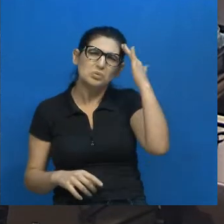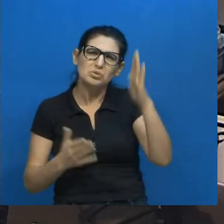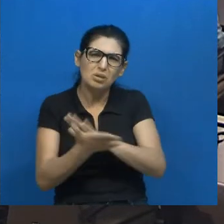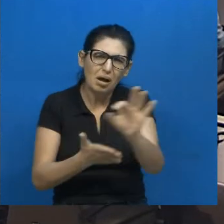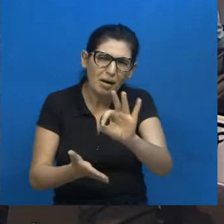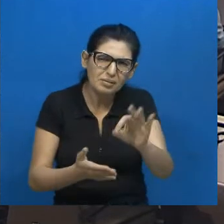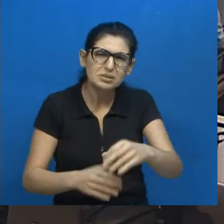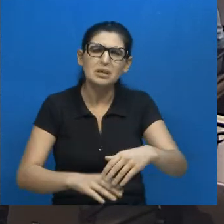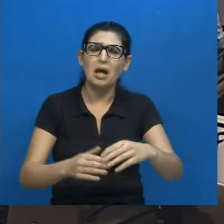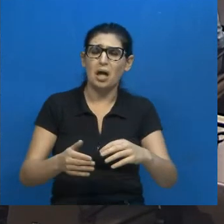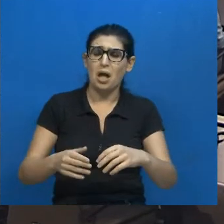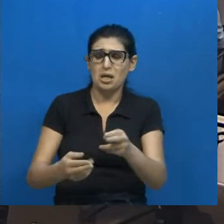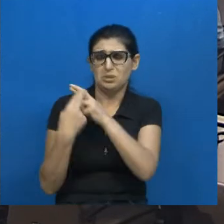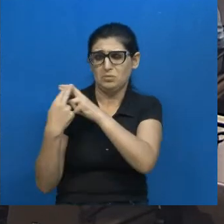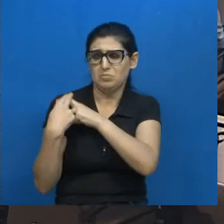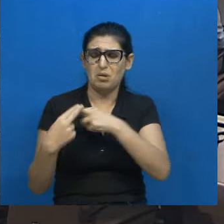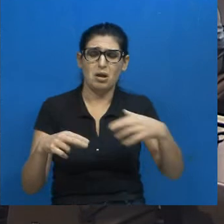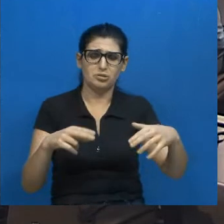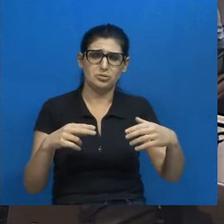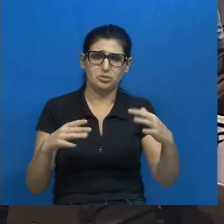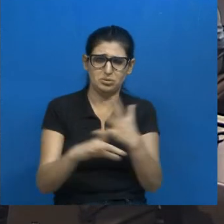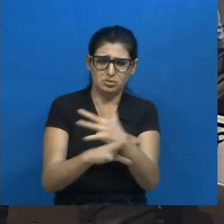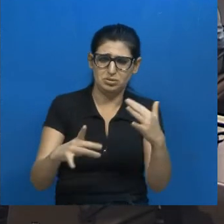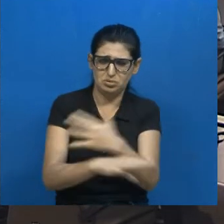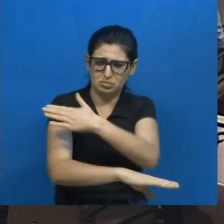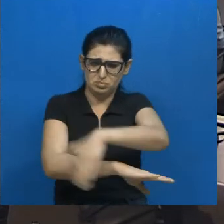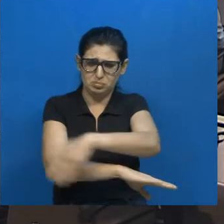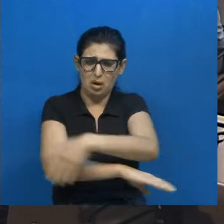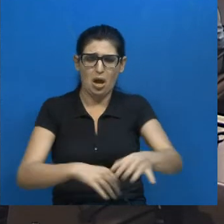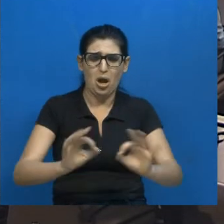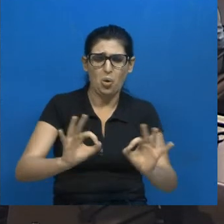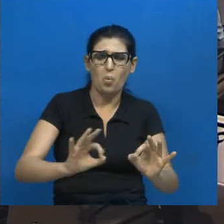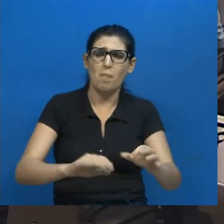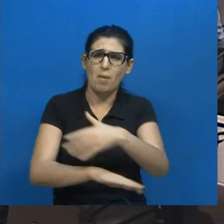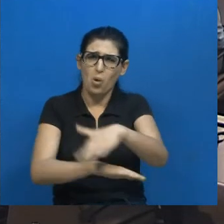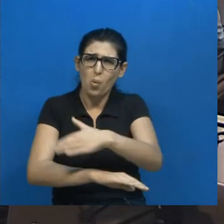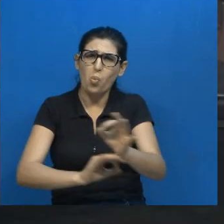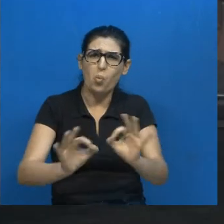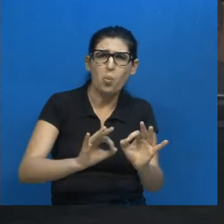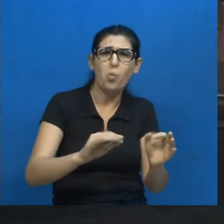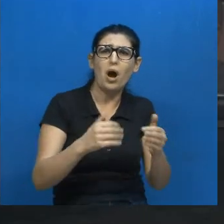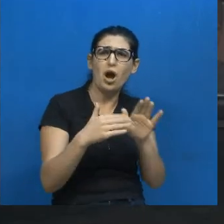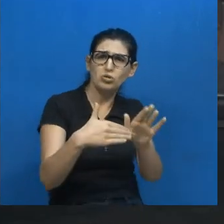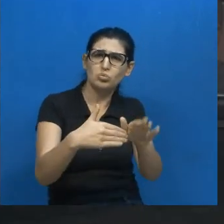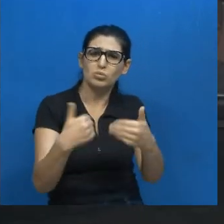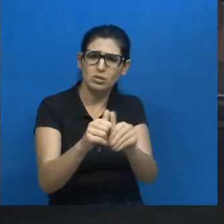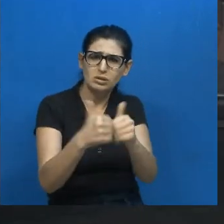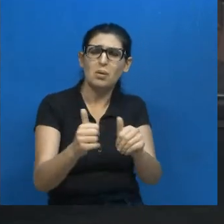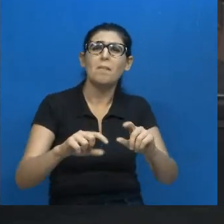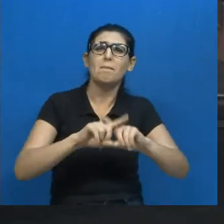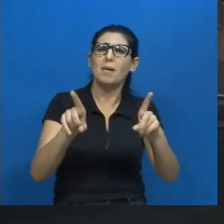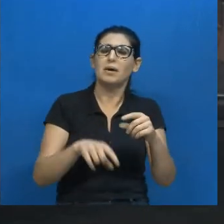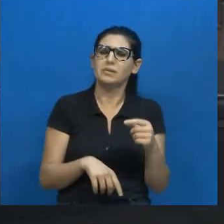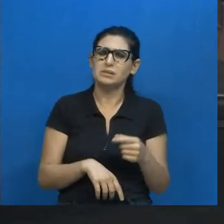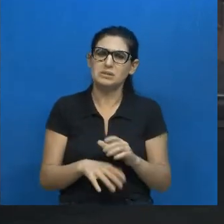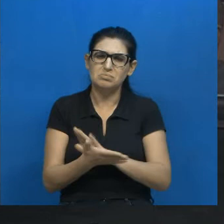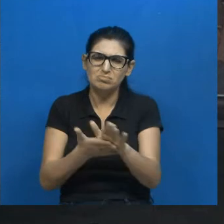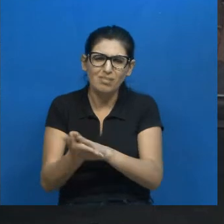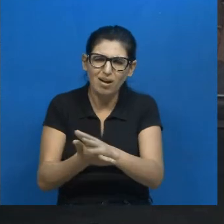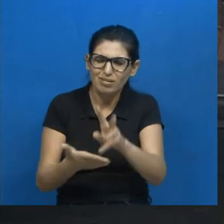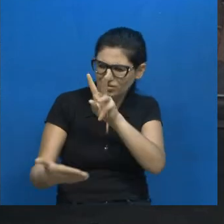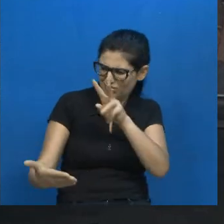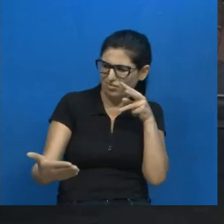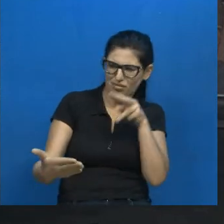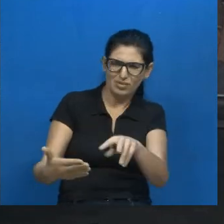de Mobilidade Urbana fez. Ela estudou bastante, mas em nenhum momento eu ouvi ela falar que foi estudado qual